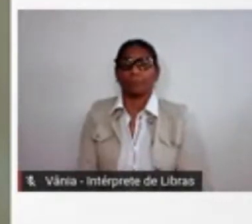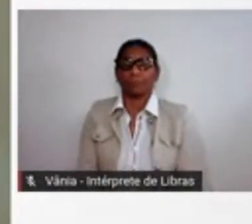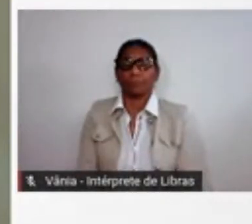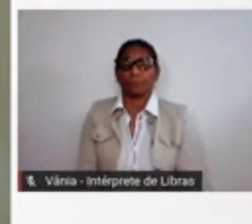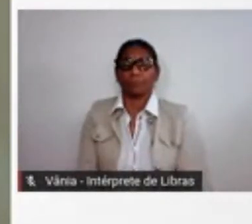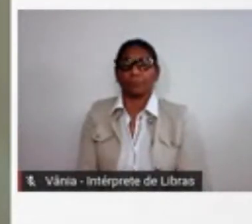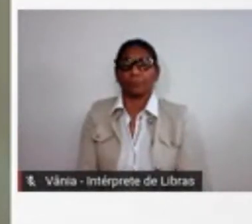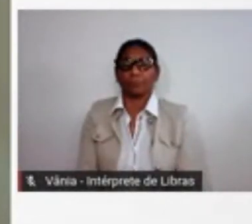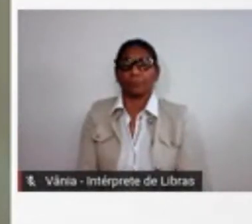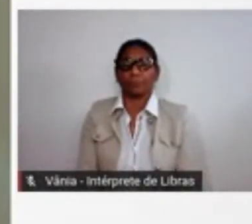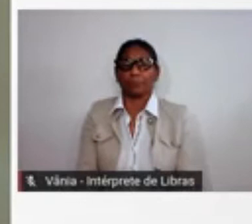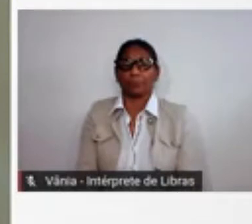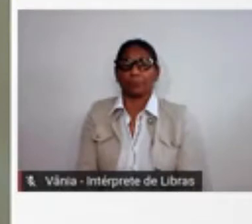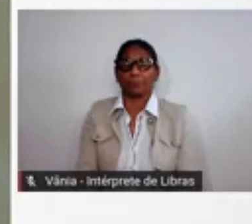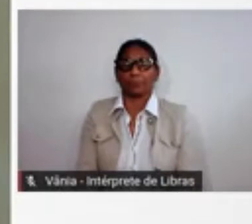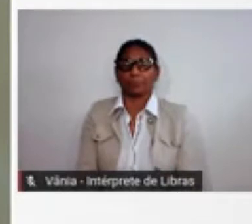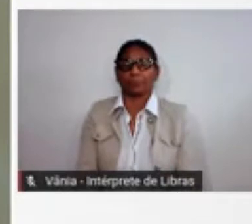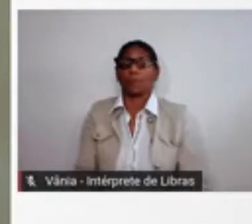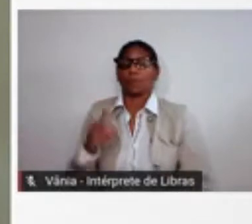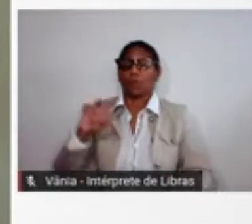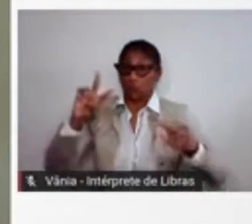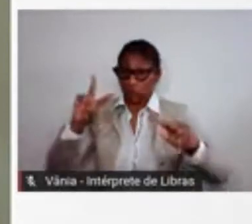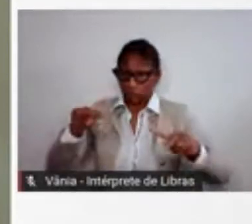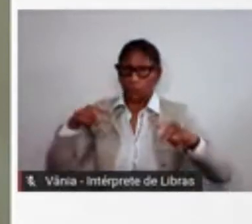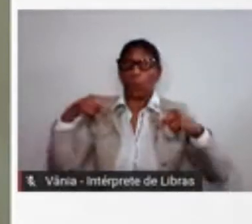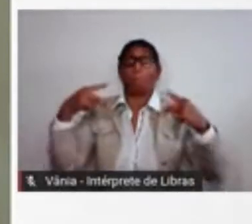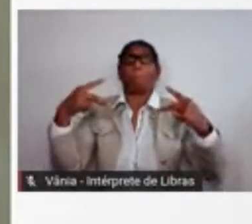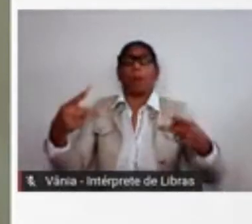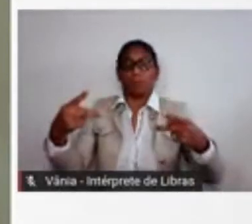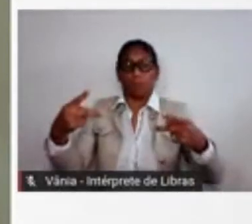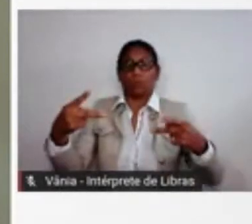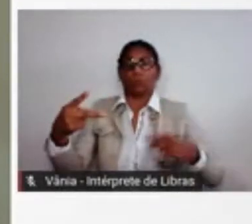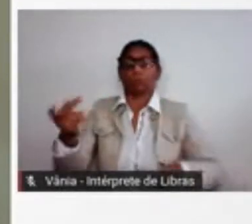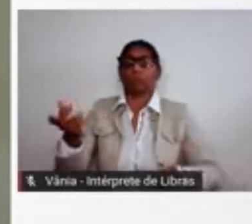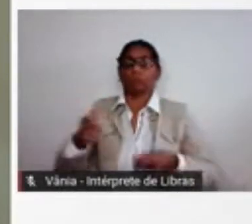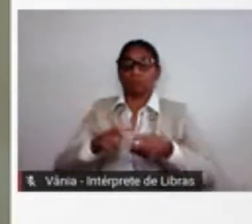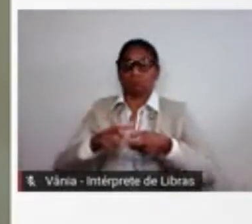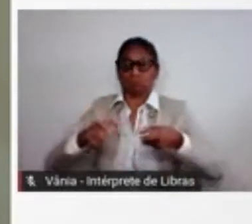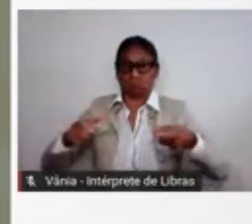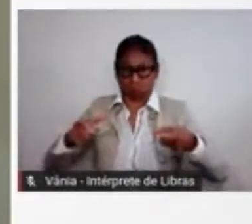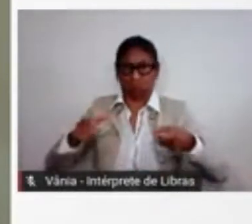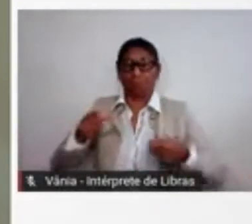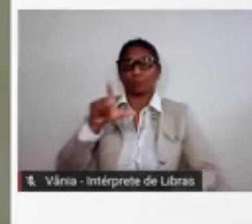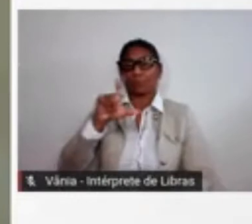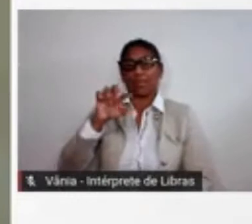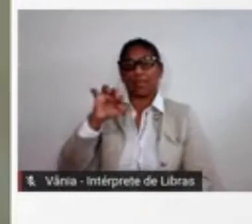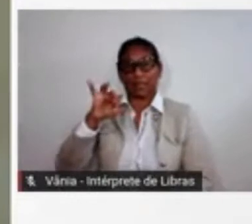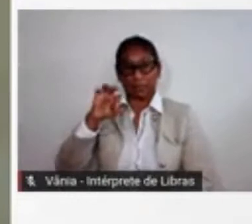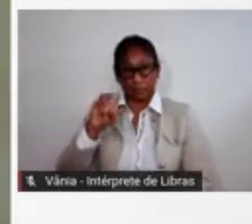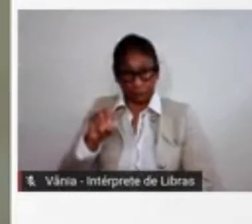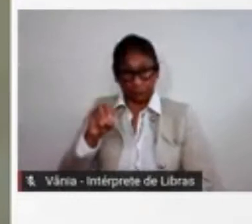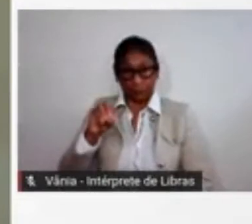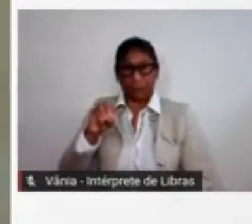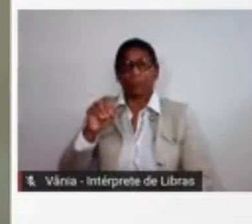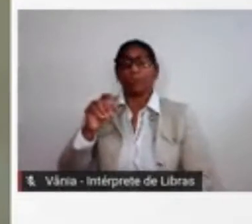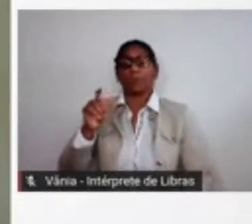no nosso estado. Nós dobramos praticamente aí o número de leitos de UTI do SUS aqui no Rio Grande do Sul. E